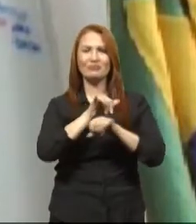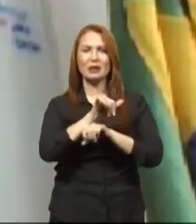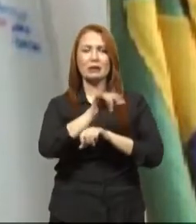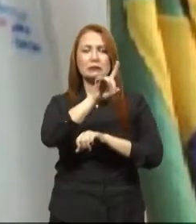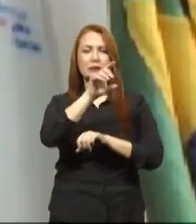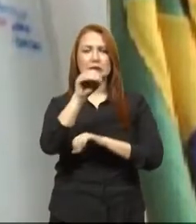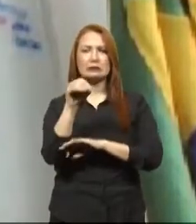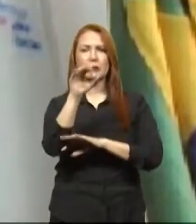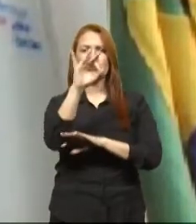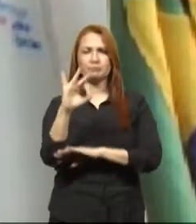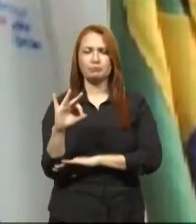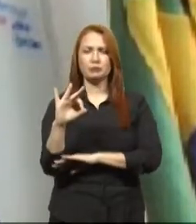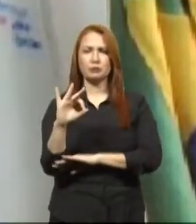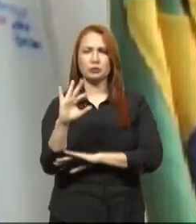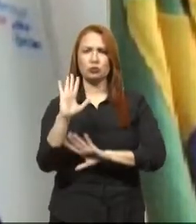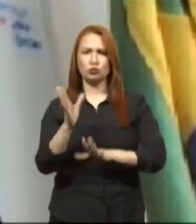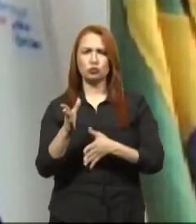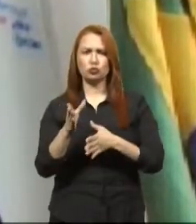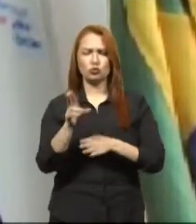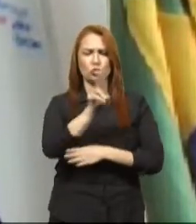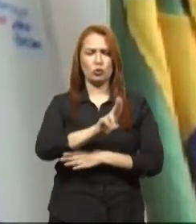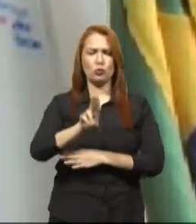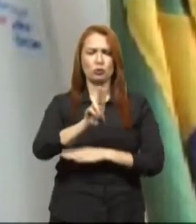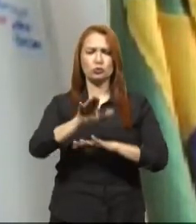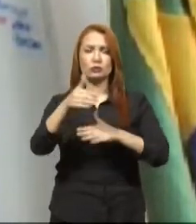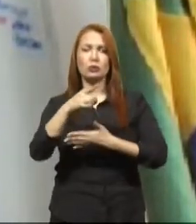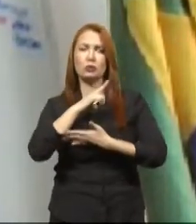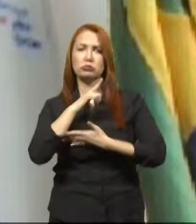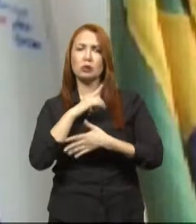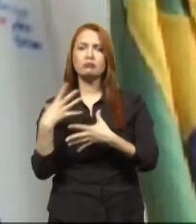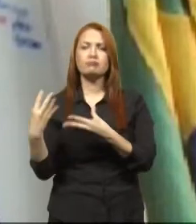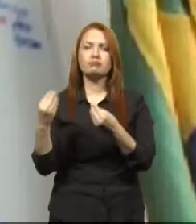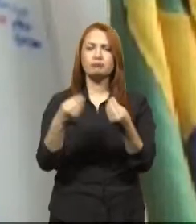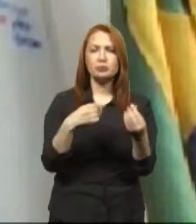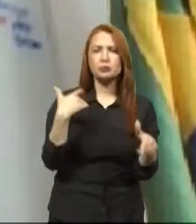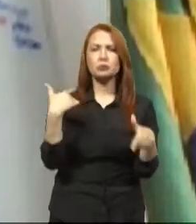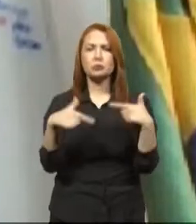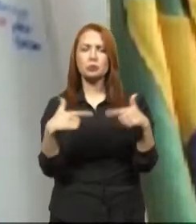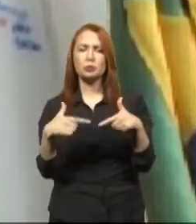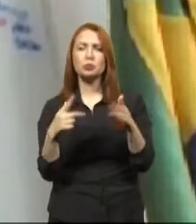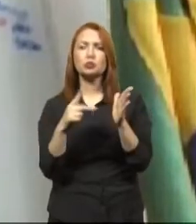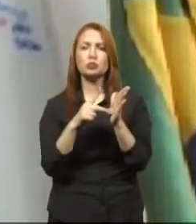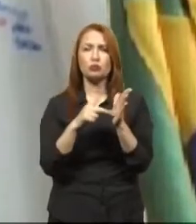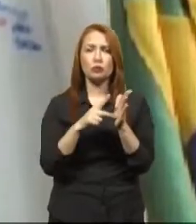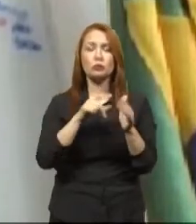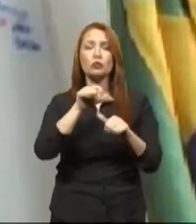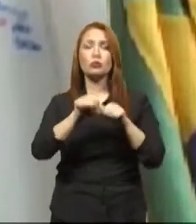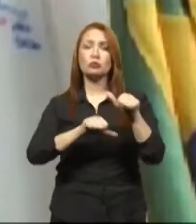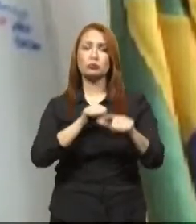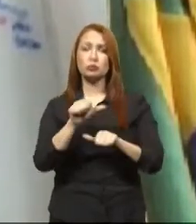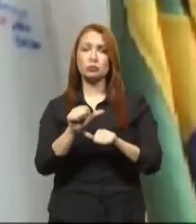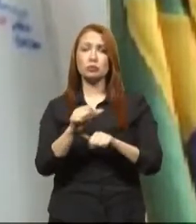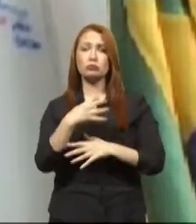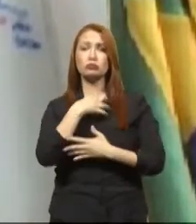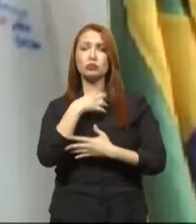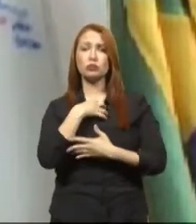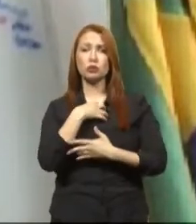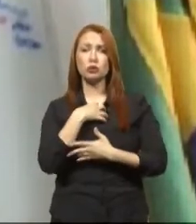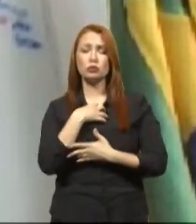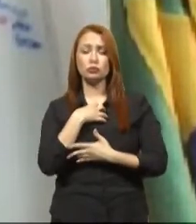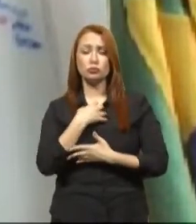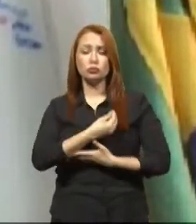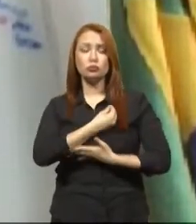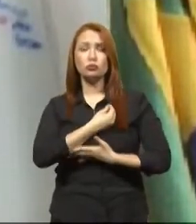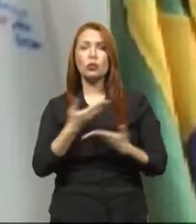permitir uma gama de serviços, uma gama de aplicações que vão, de fato, mudar muito a forma como a gente vive nas